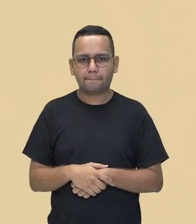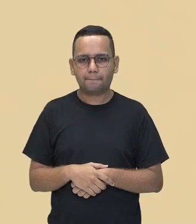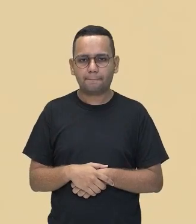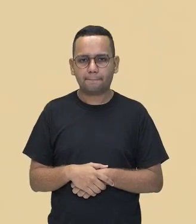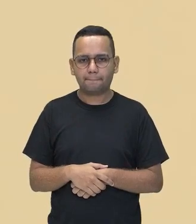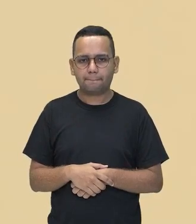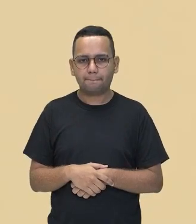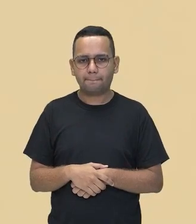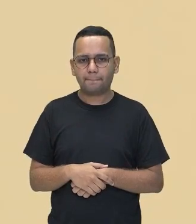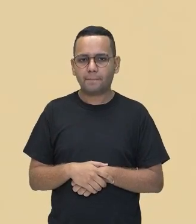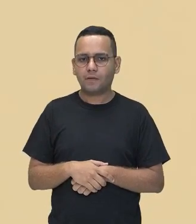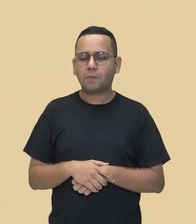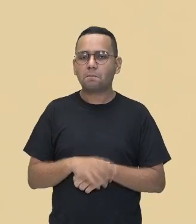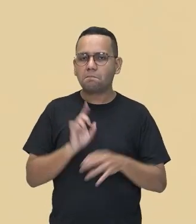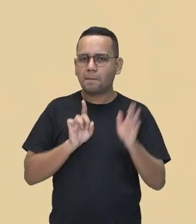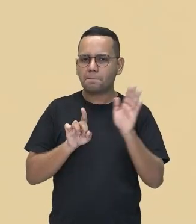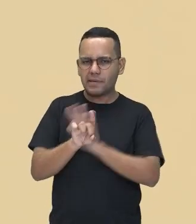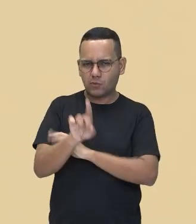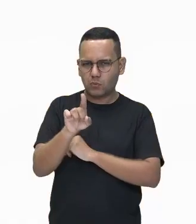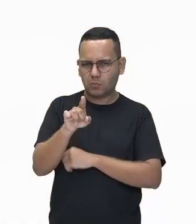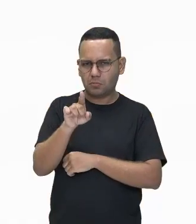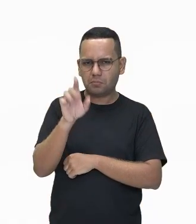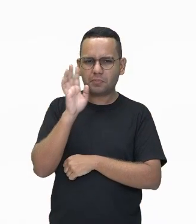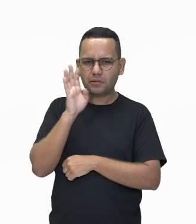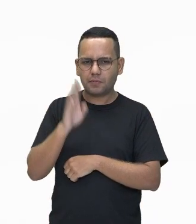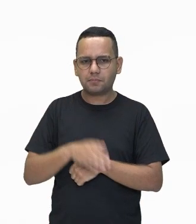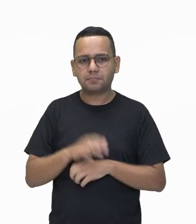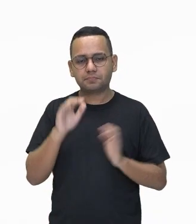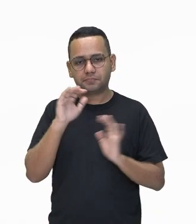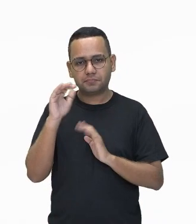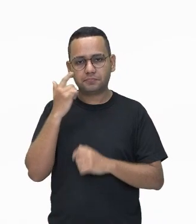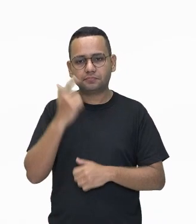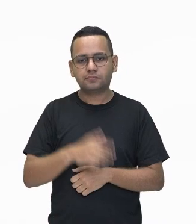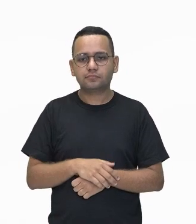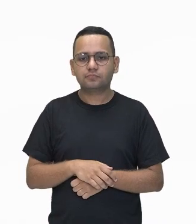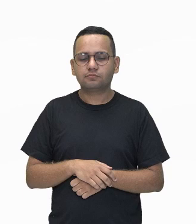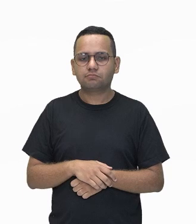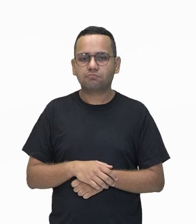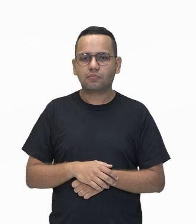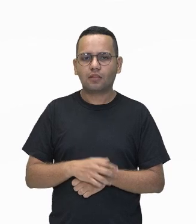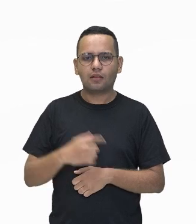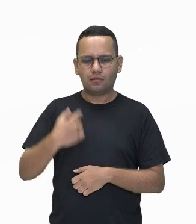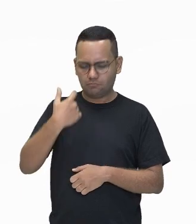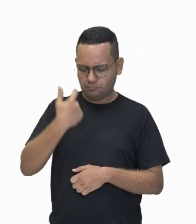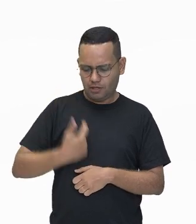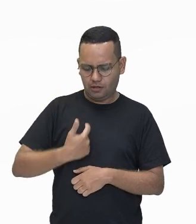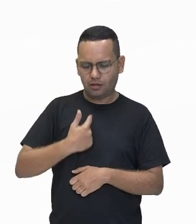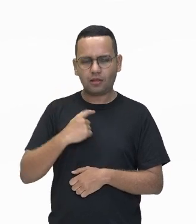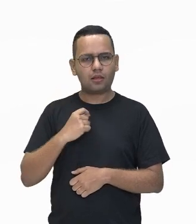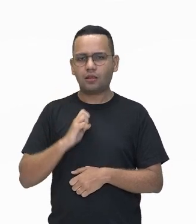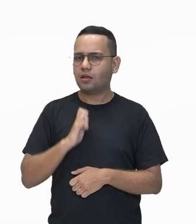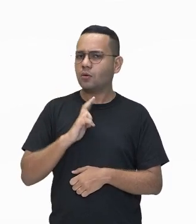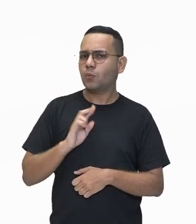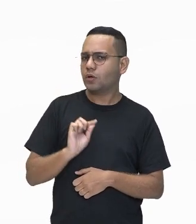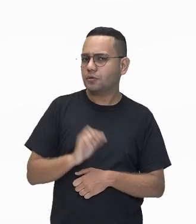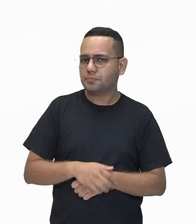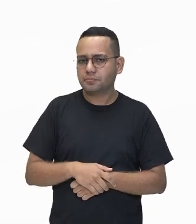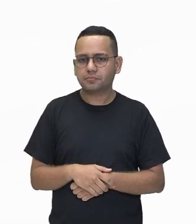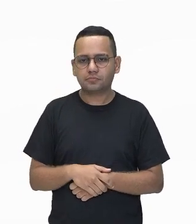uma pergunta geradora, né? Quem eu sou? Quem somos nós? Né? Nós temos